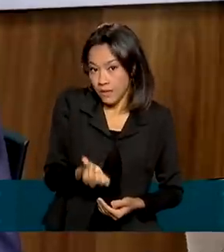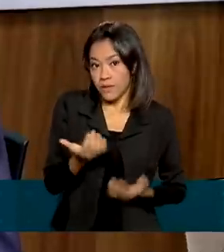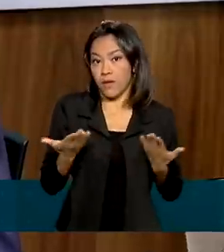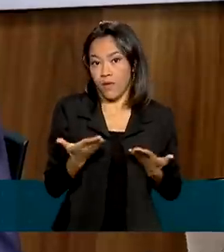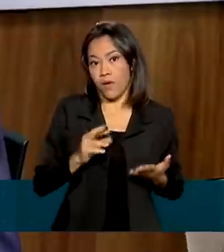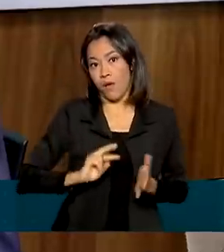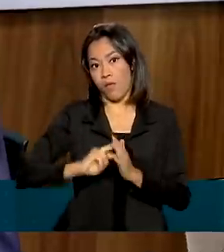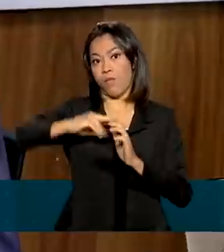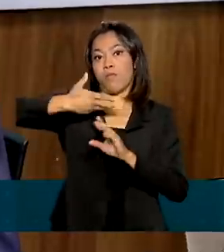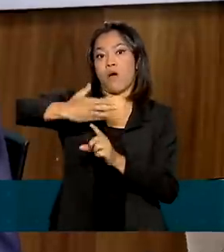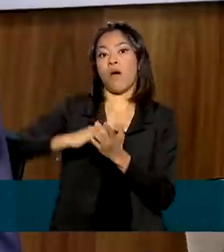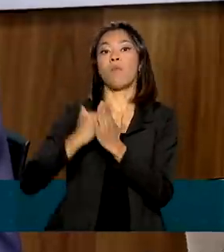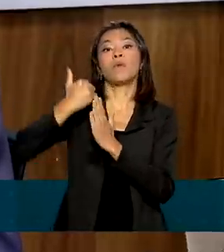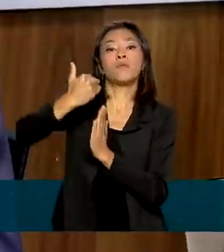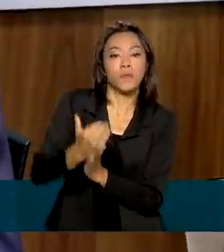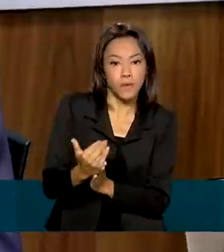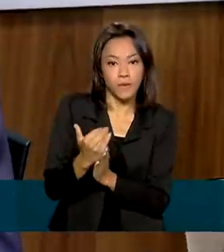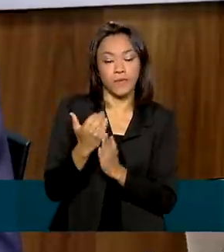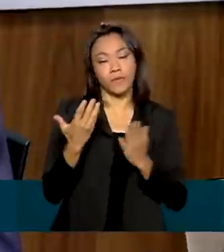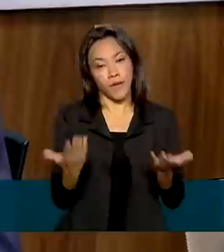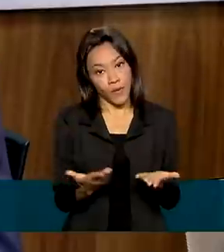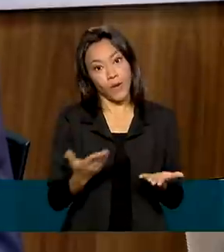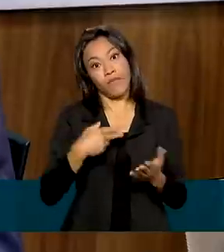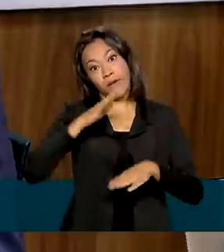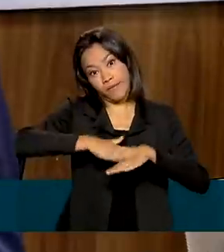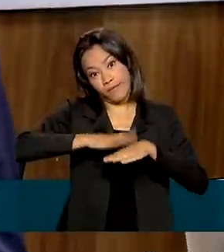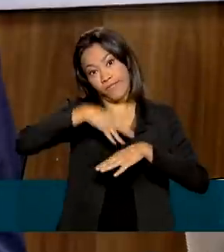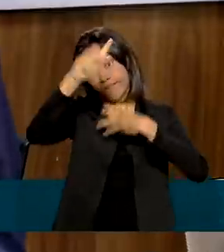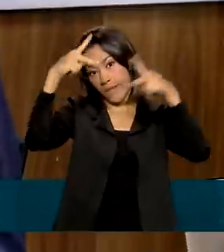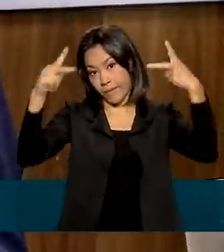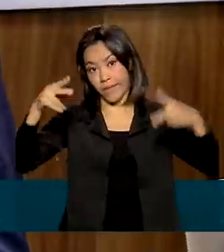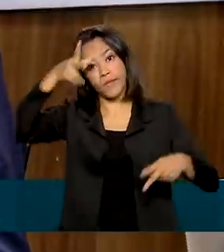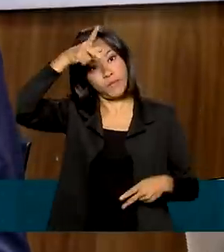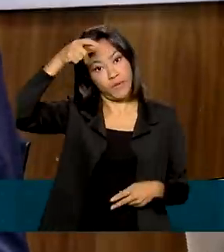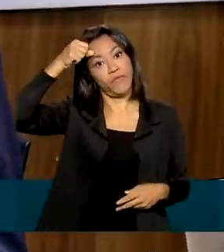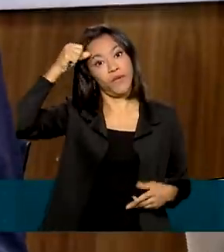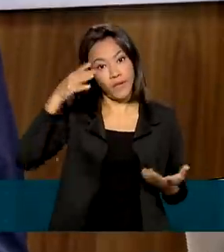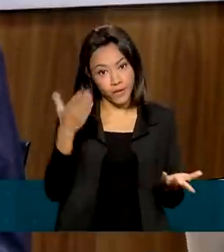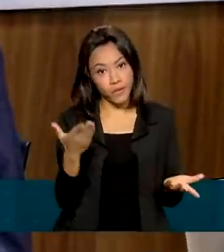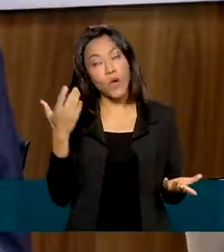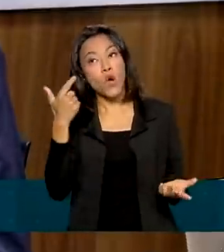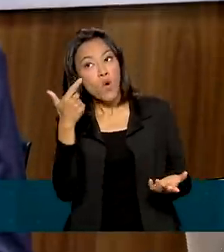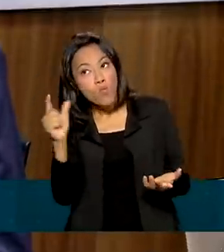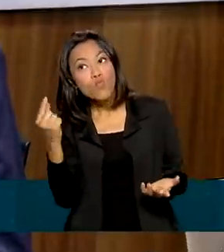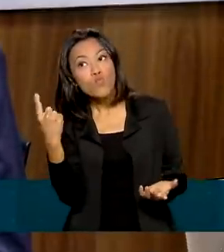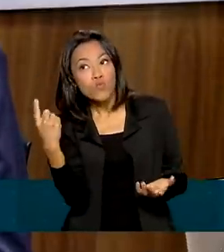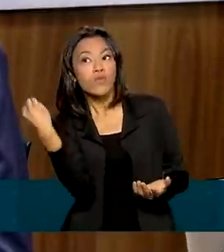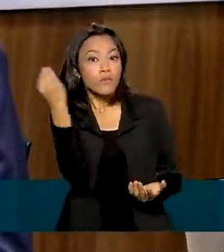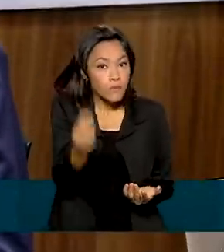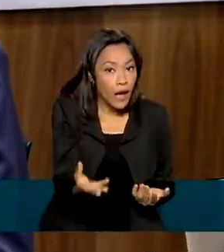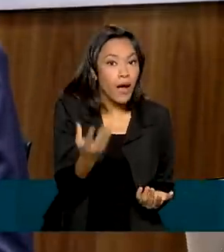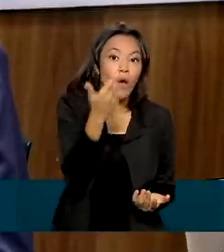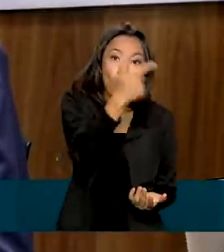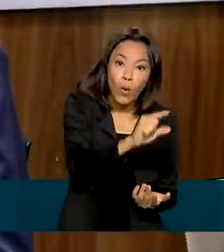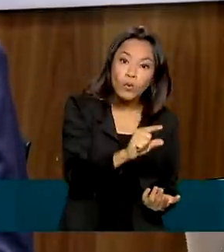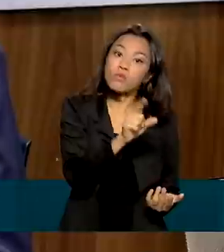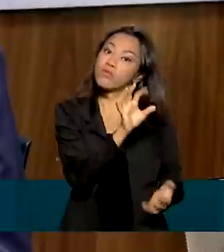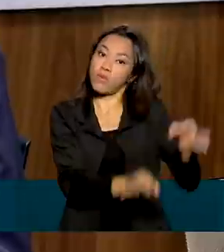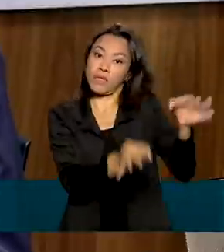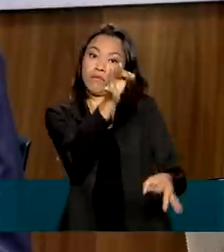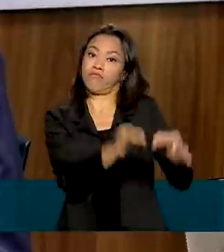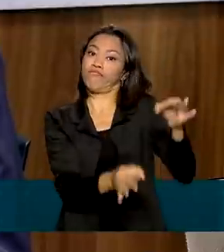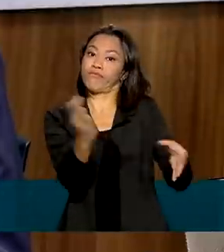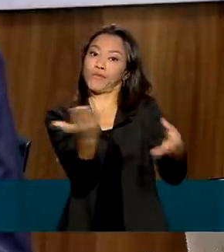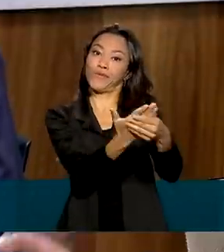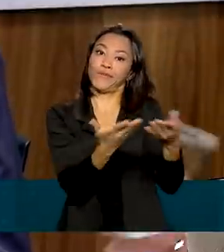depende agora da palavra final dos respectivos Prefeito muitos vão com a cedência e outros pelo que eu tô sabendo vão judicializar